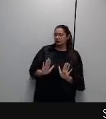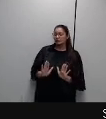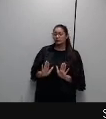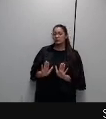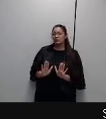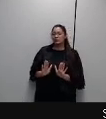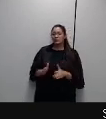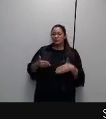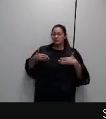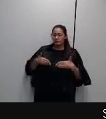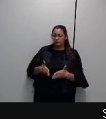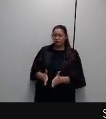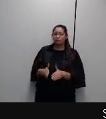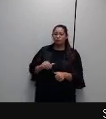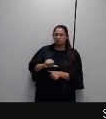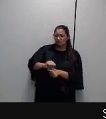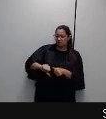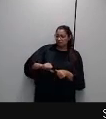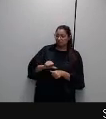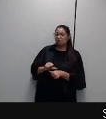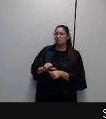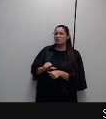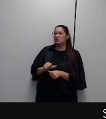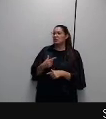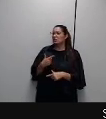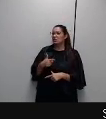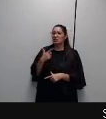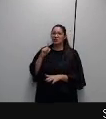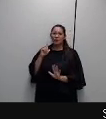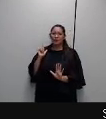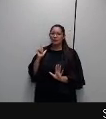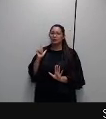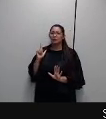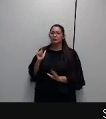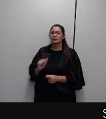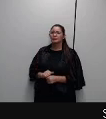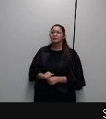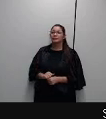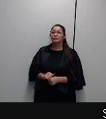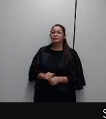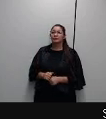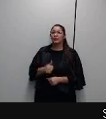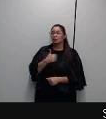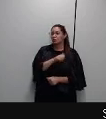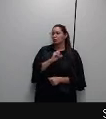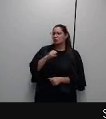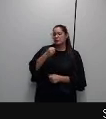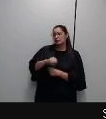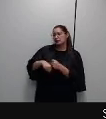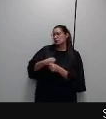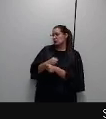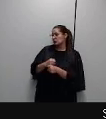receita patrimonial o preço público carro de 10 anos é certo porque ficou reconhecido como